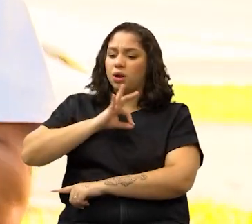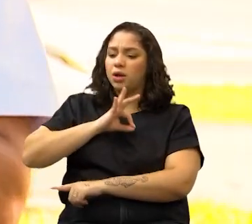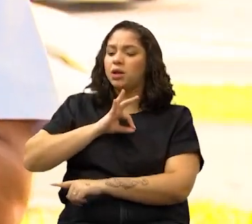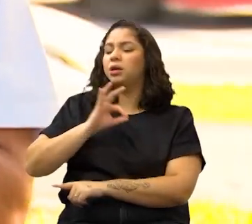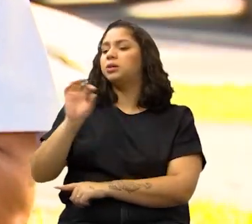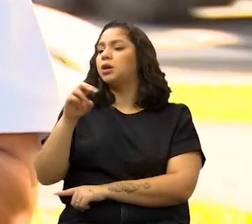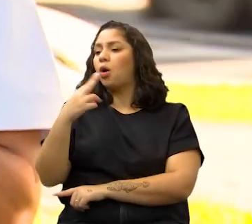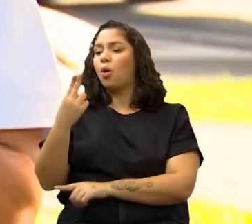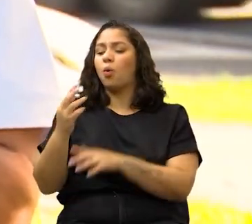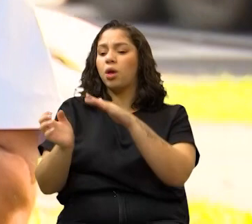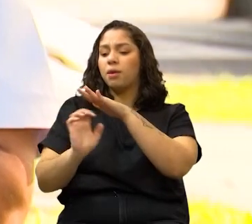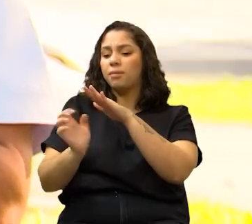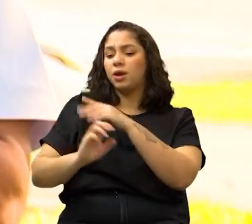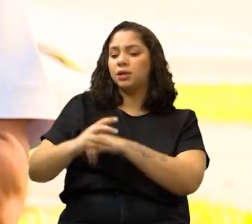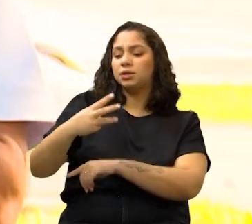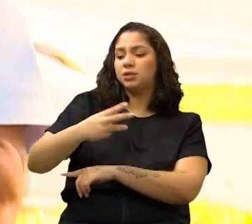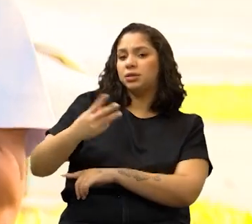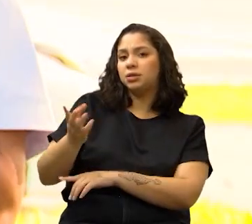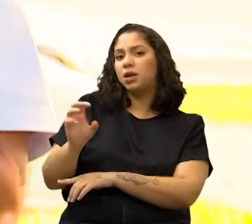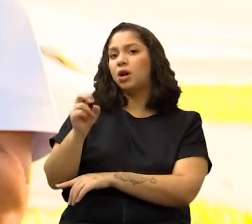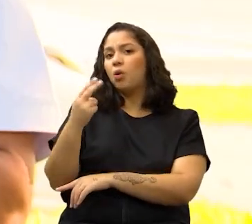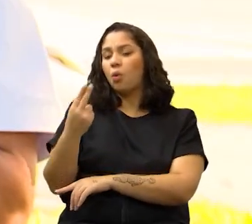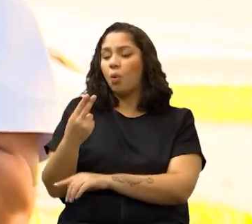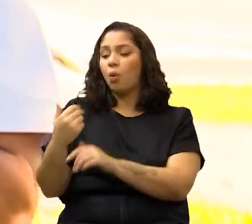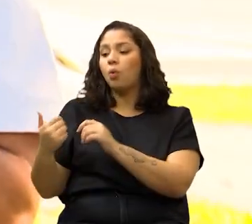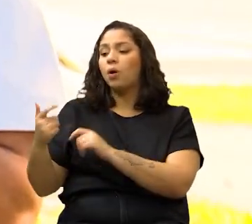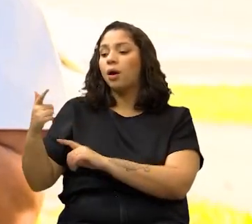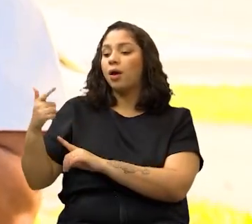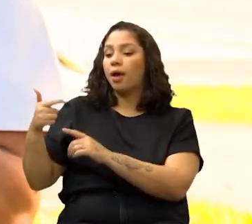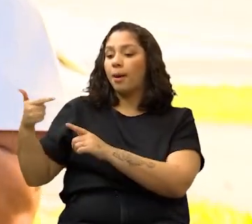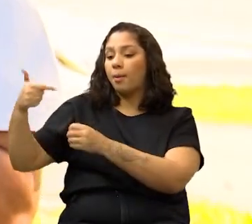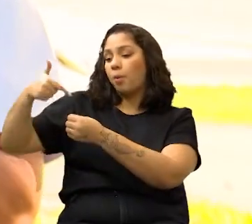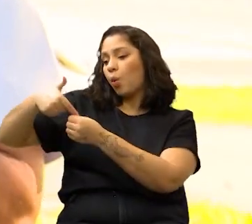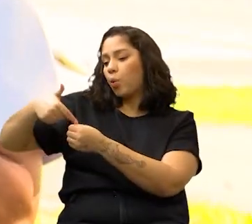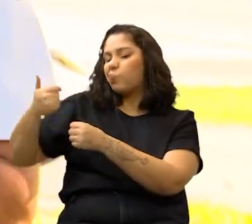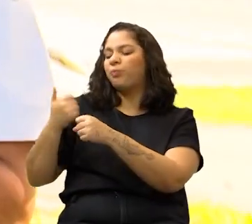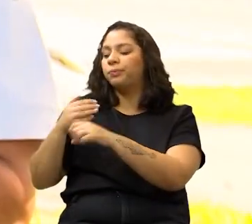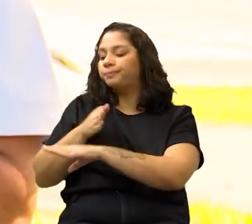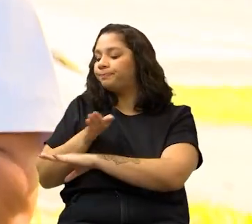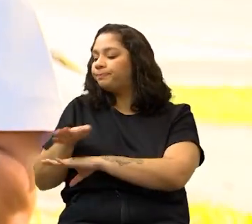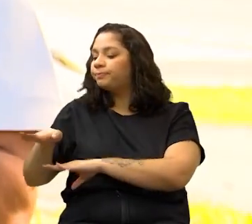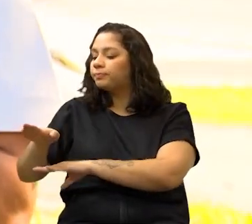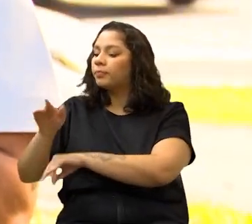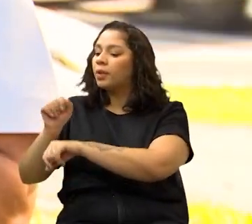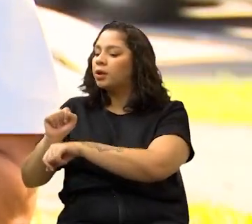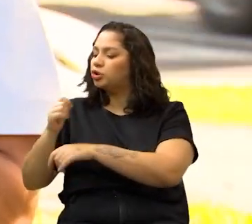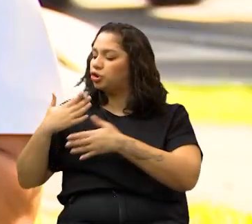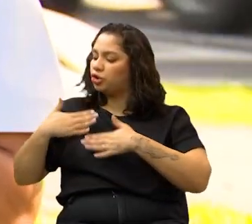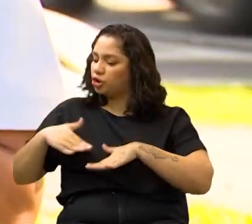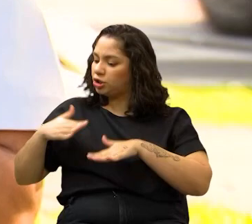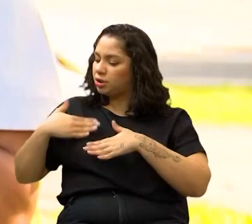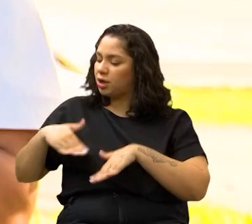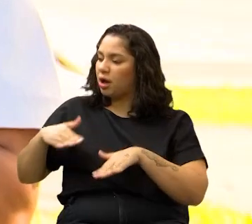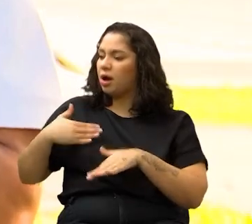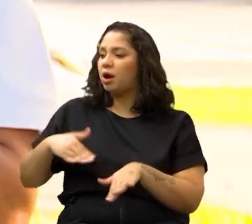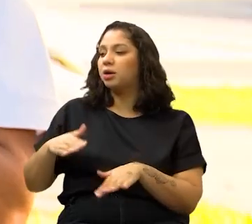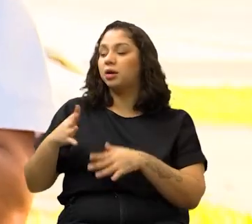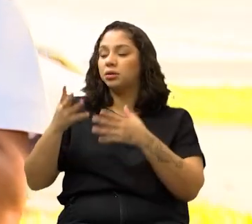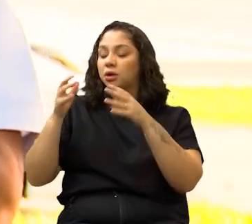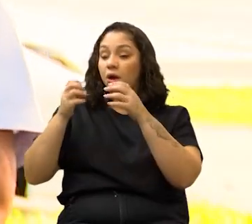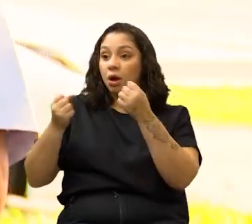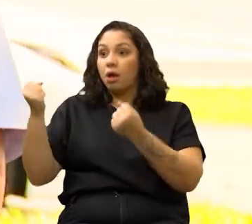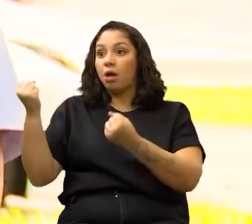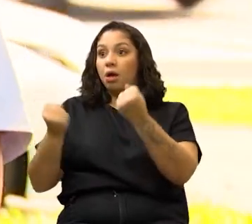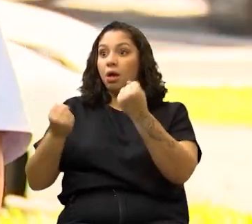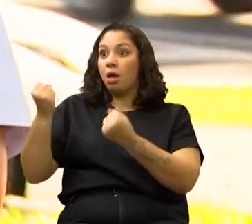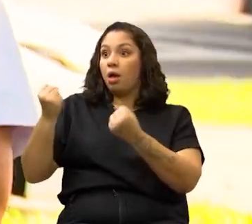da concessionária ou até um posto de combustível de apoio. Ali você pode descansar um pouco, sair um pouco